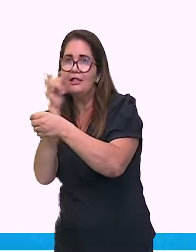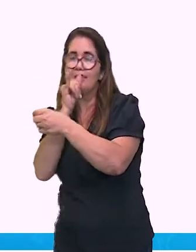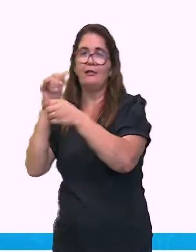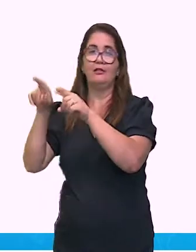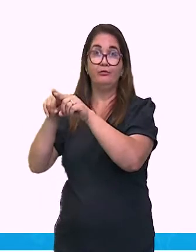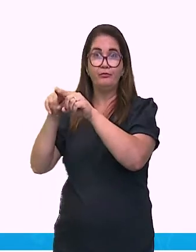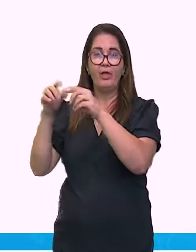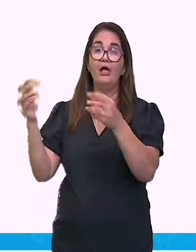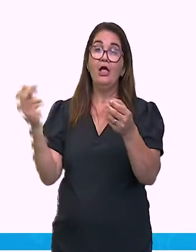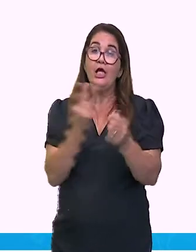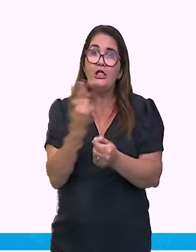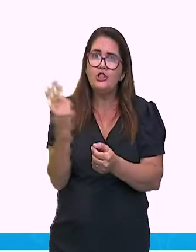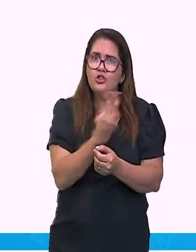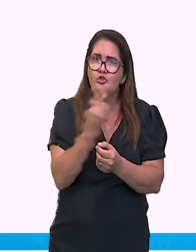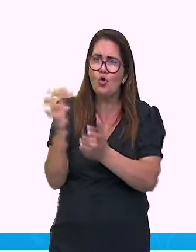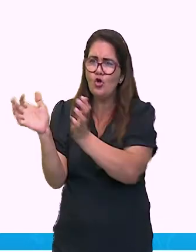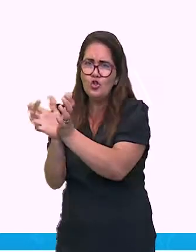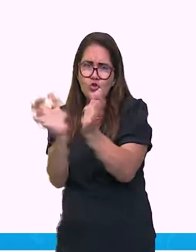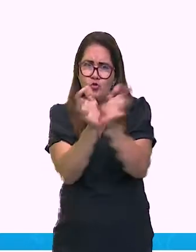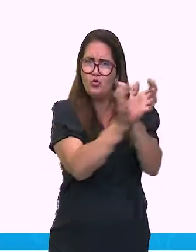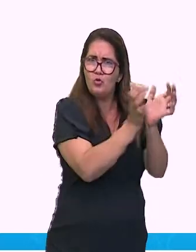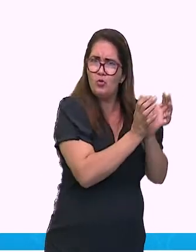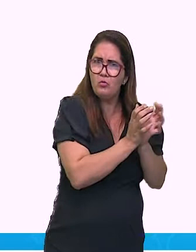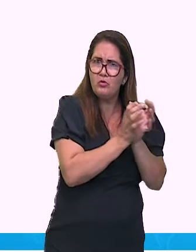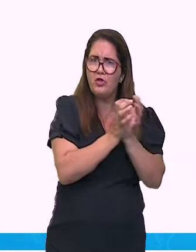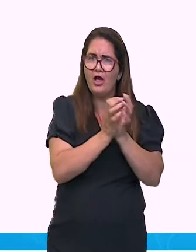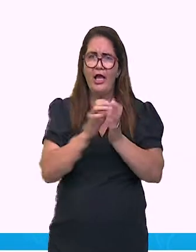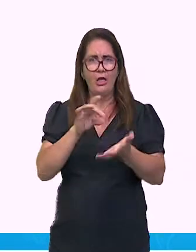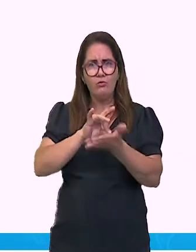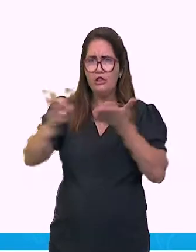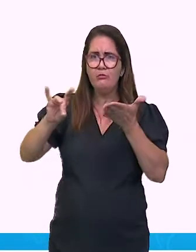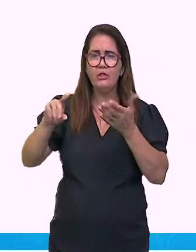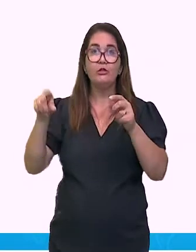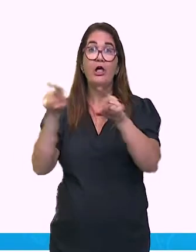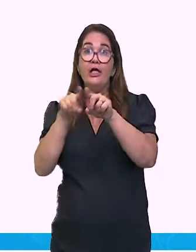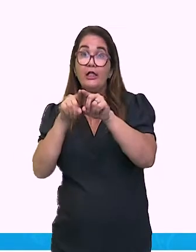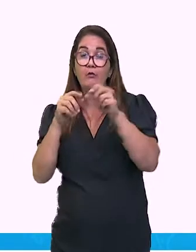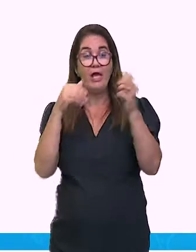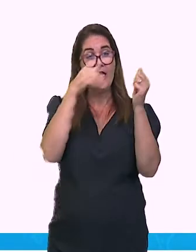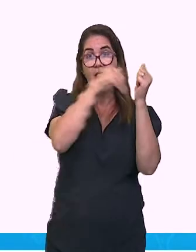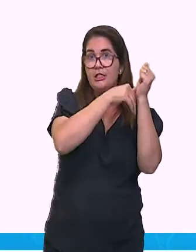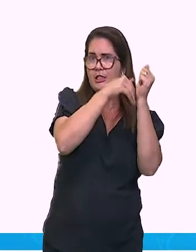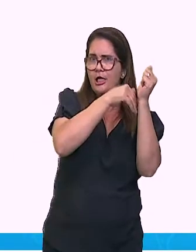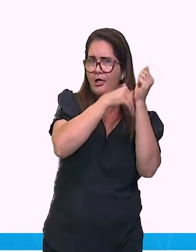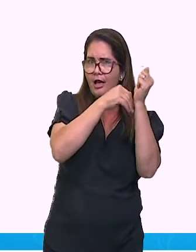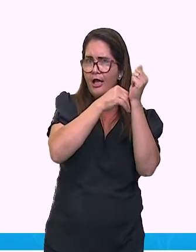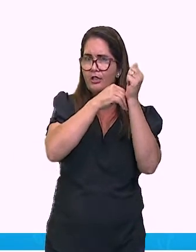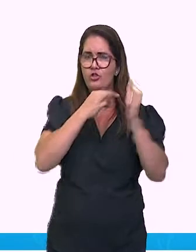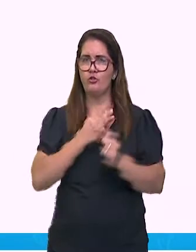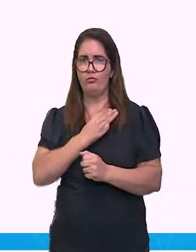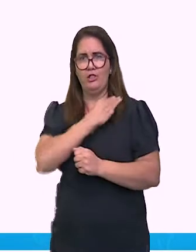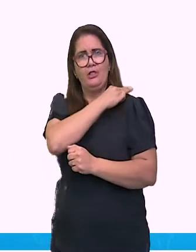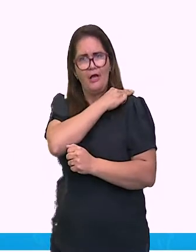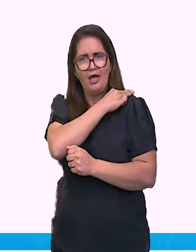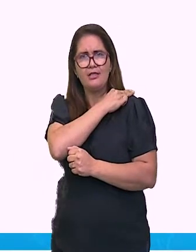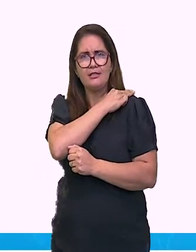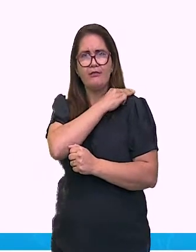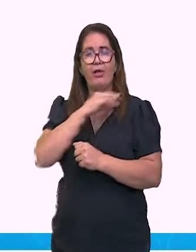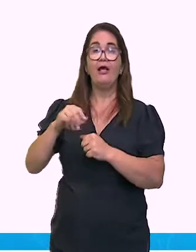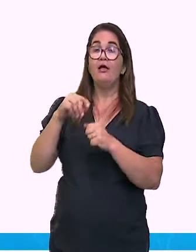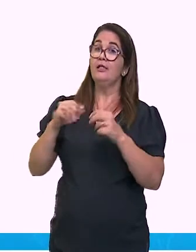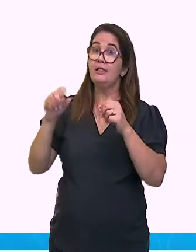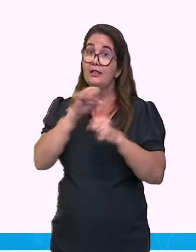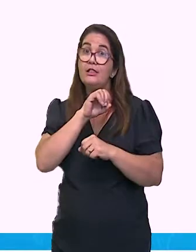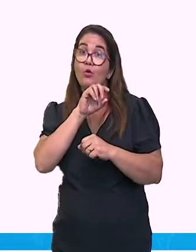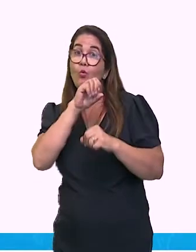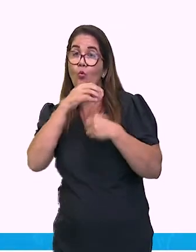Esses acordos militares incluíam cláusulas secretas de cooperação militar caso uma nação fosse atacada por